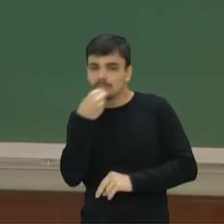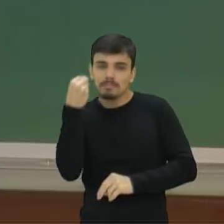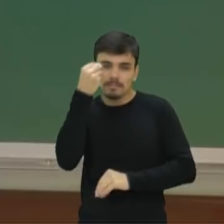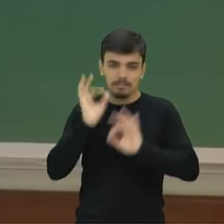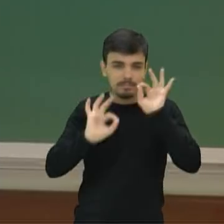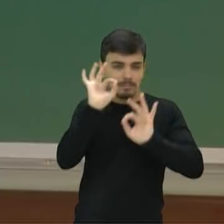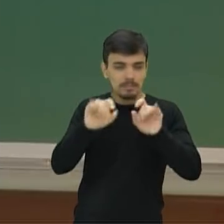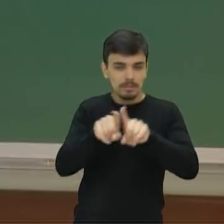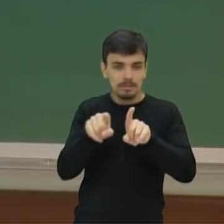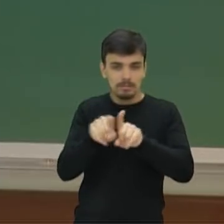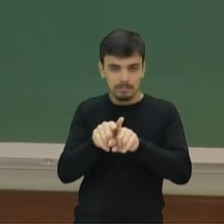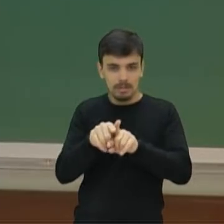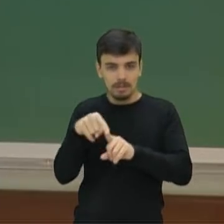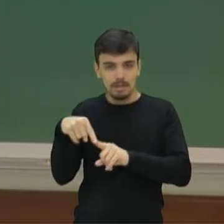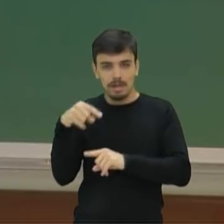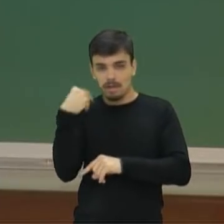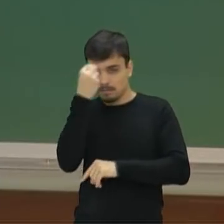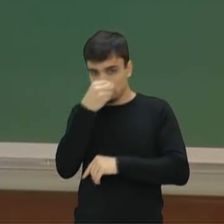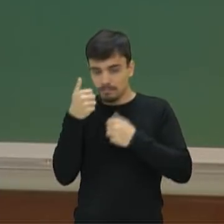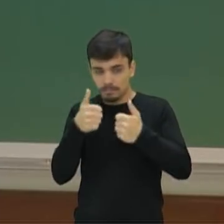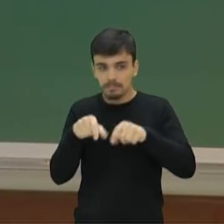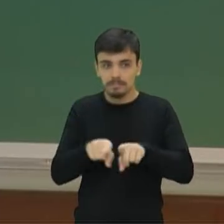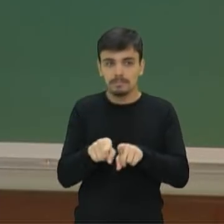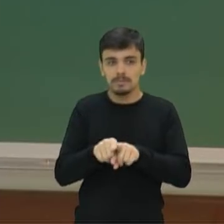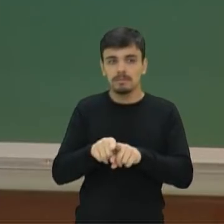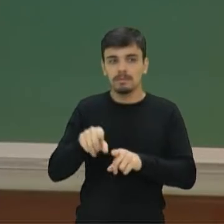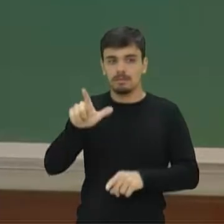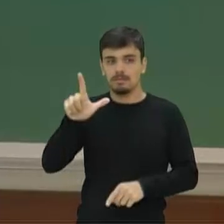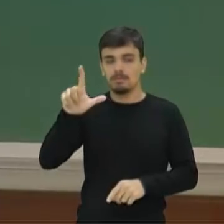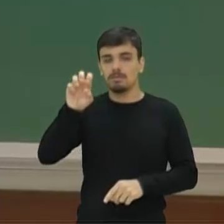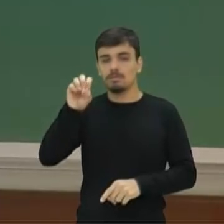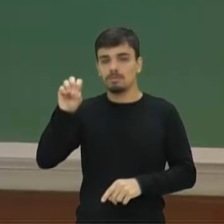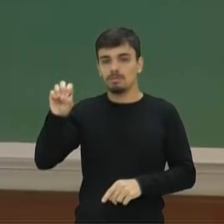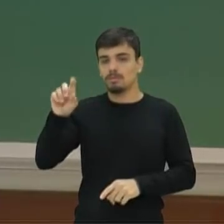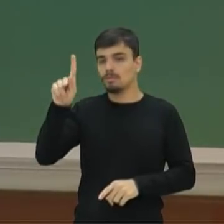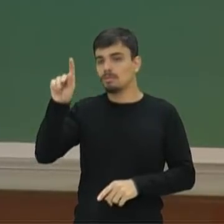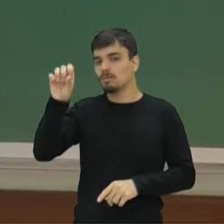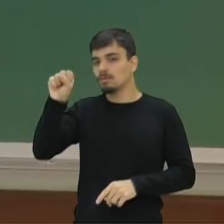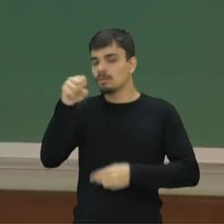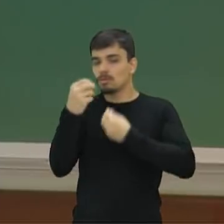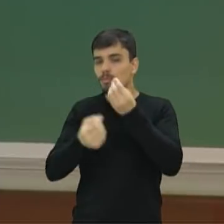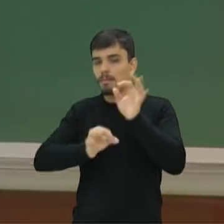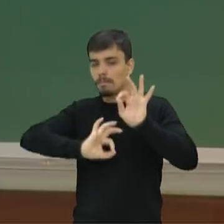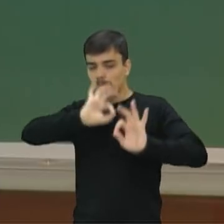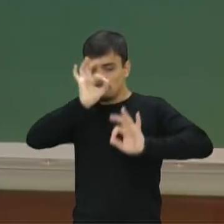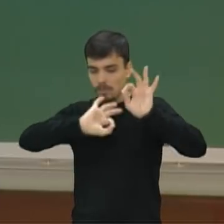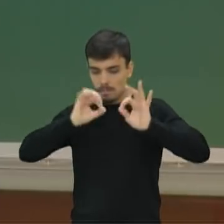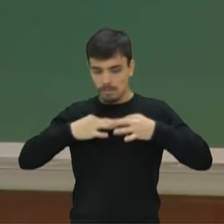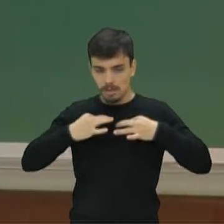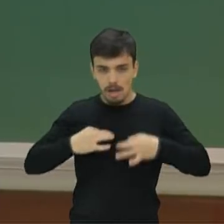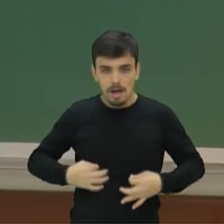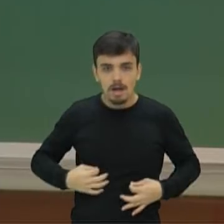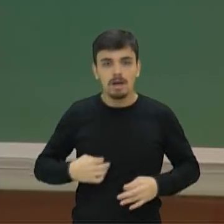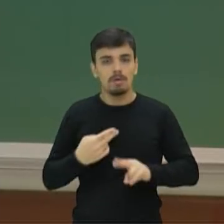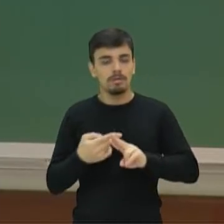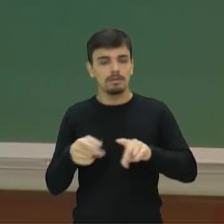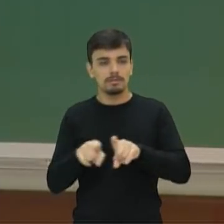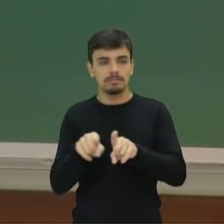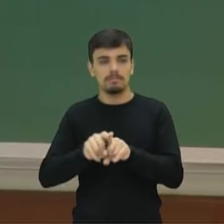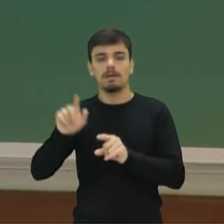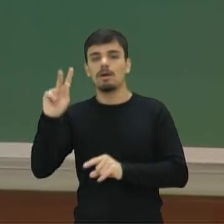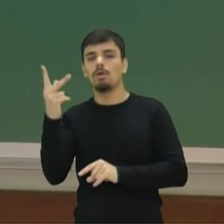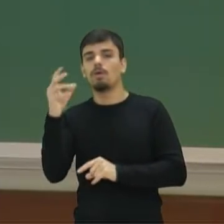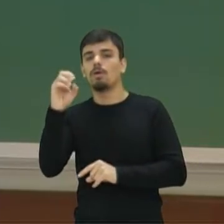make, cabelo, estou falando da maquiagem. Looks, né? Como você monta os seus looks, as suas roupas.